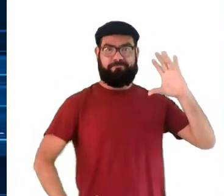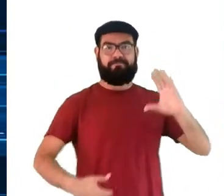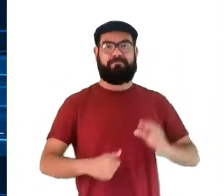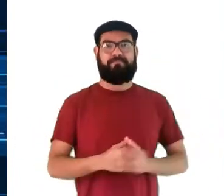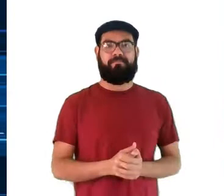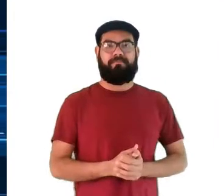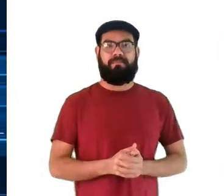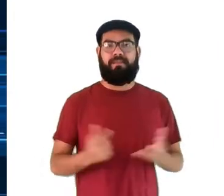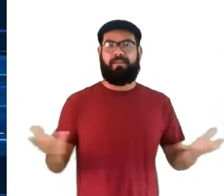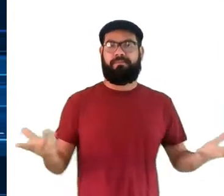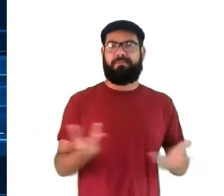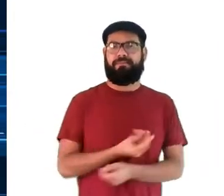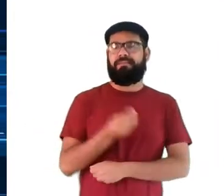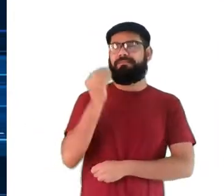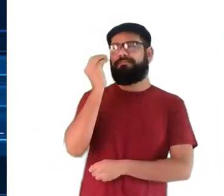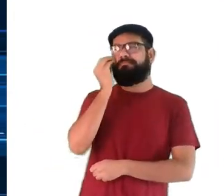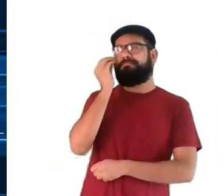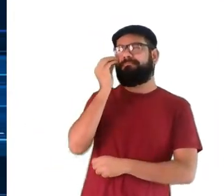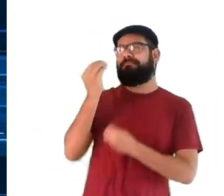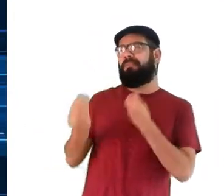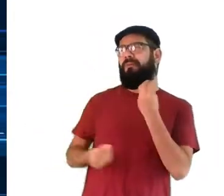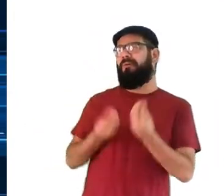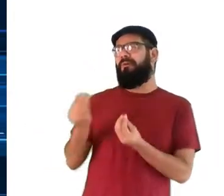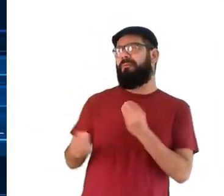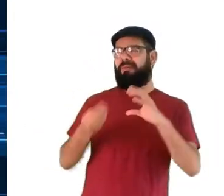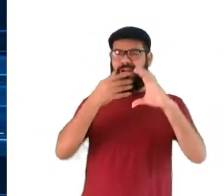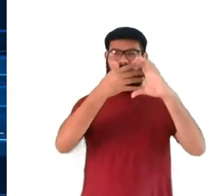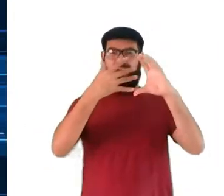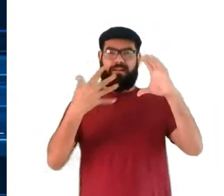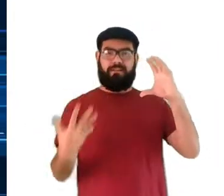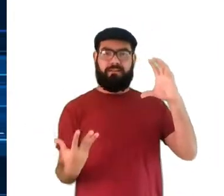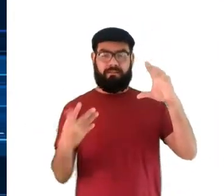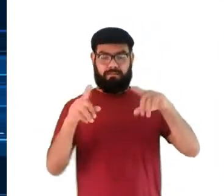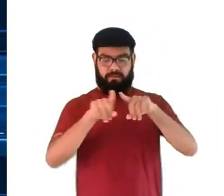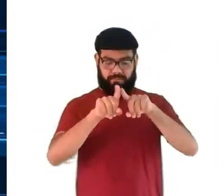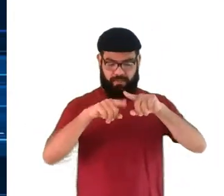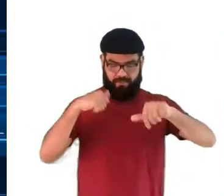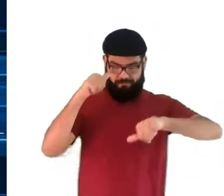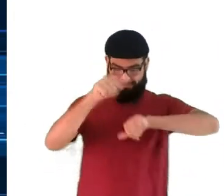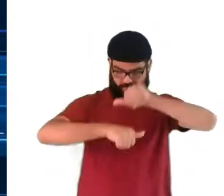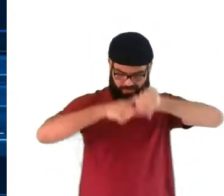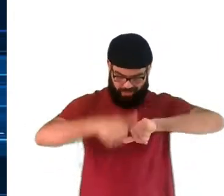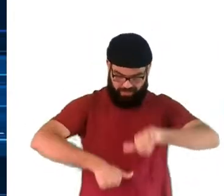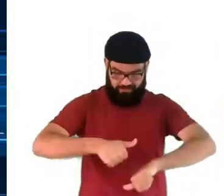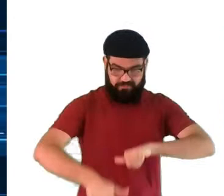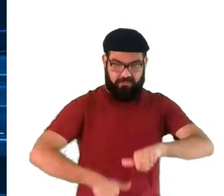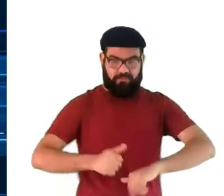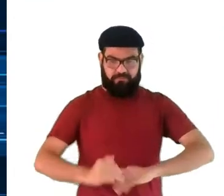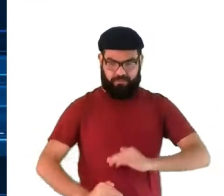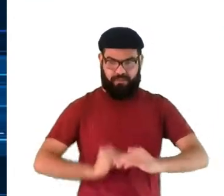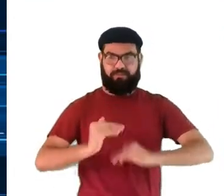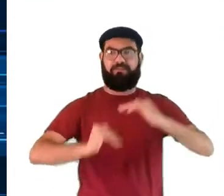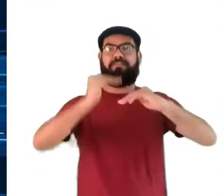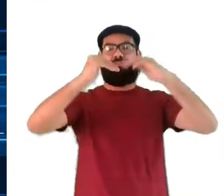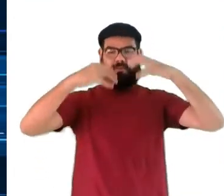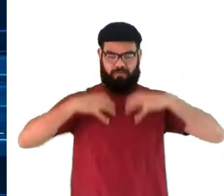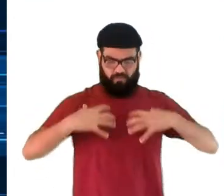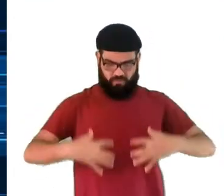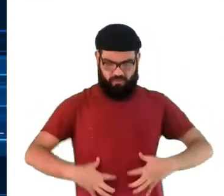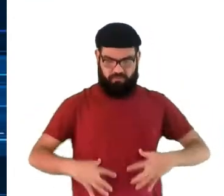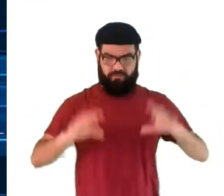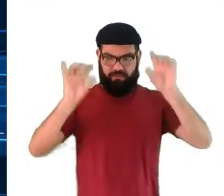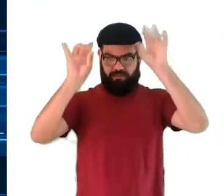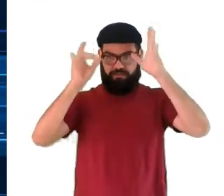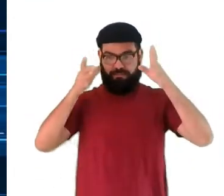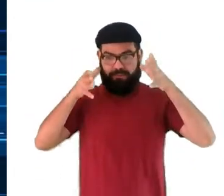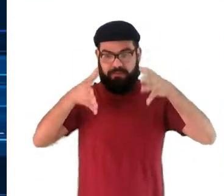Habilidade: identificar as características e as alterações corporais decorrentes do desenvolvimento físico específico da segunda